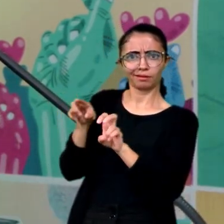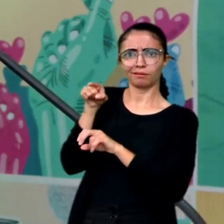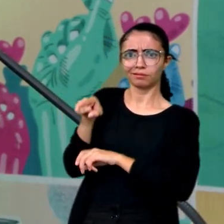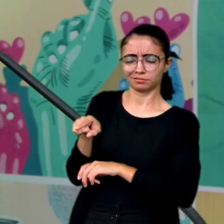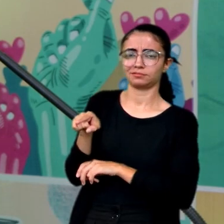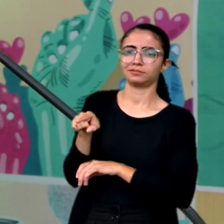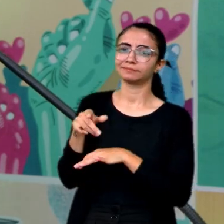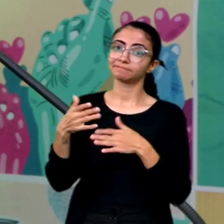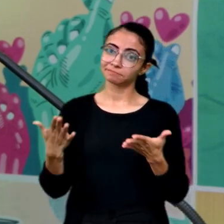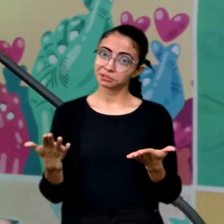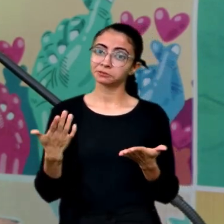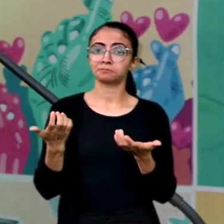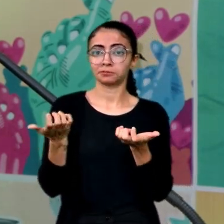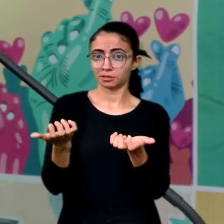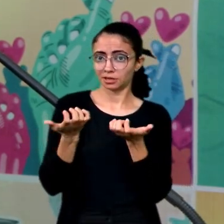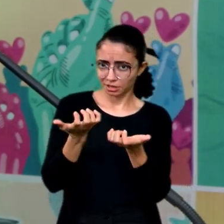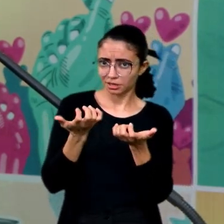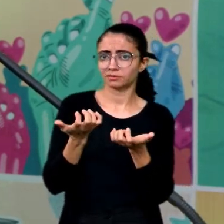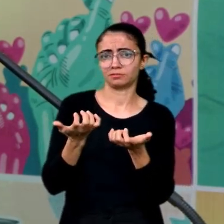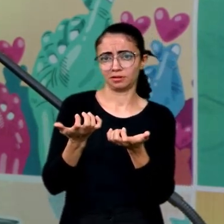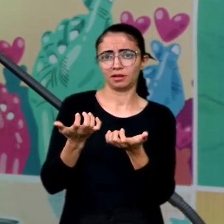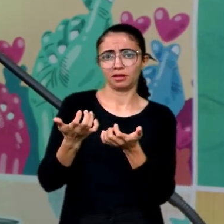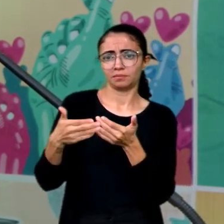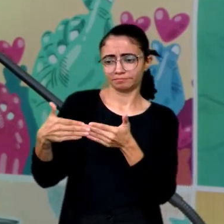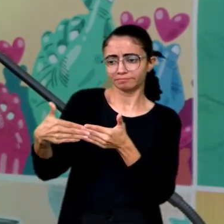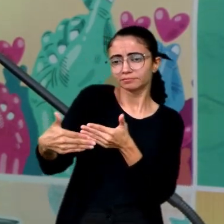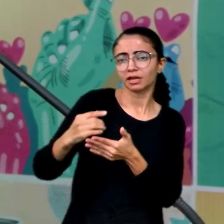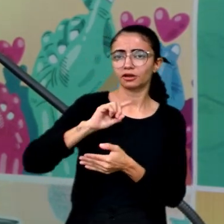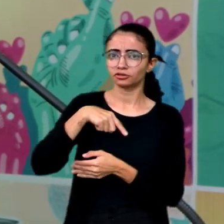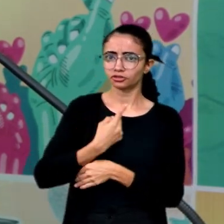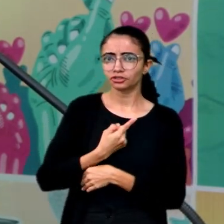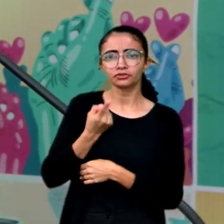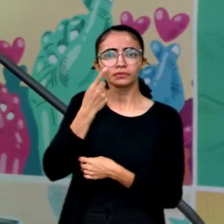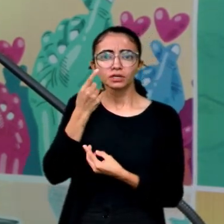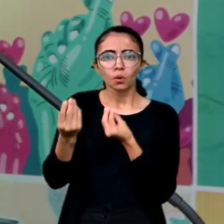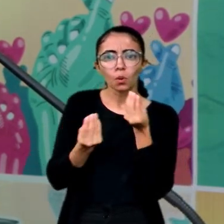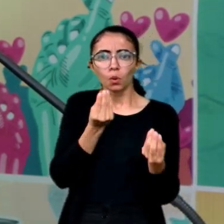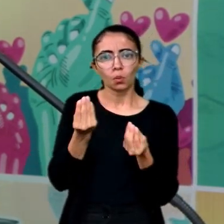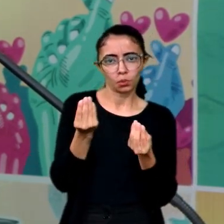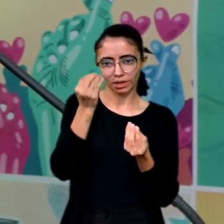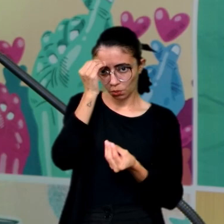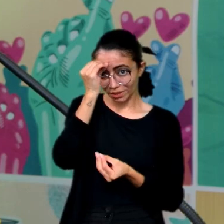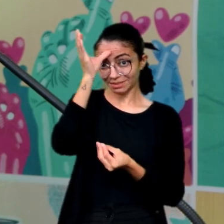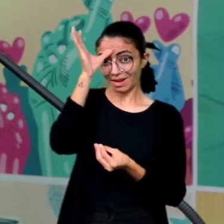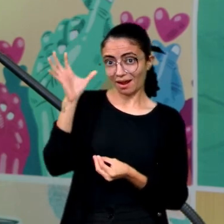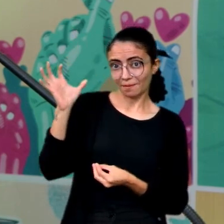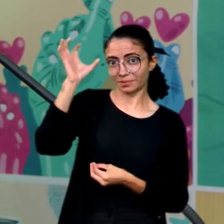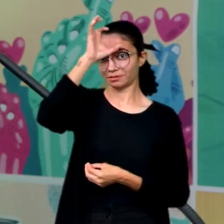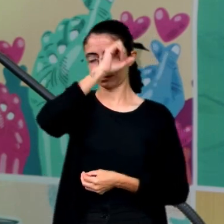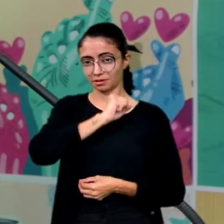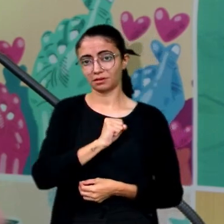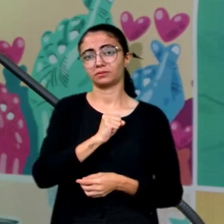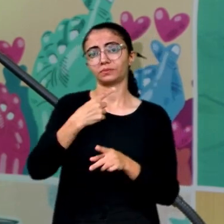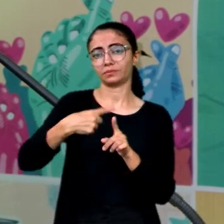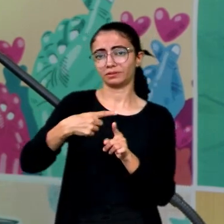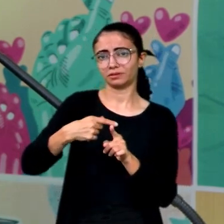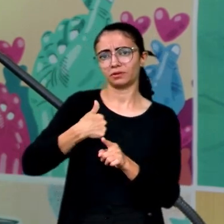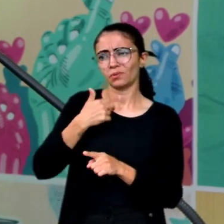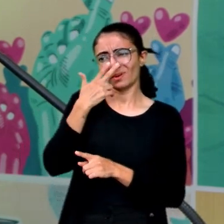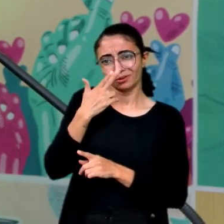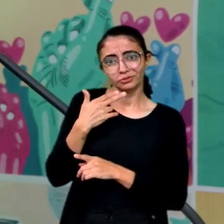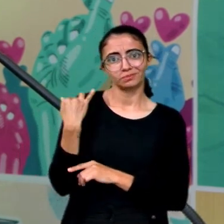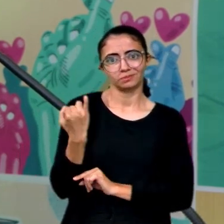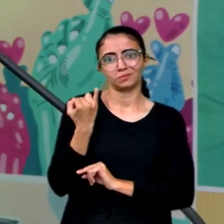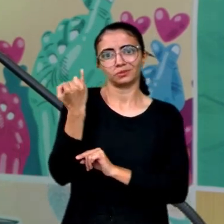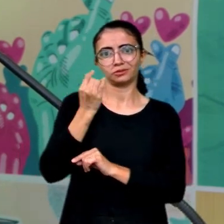Mais à frente eu quero que a gente possa entrar um pouco mais nessa questão dessa formação, porque eu acho que é um ponto extremamente importante para quem está nos acompanhando, para